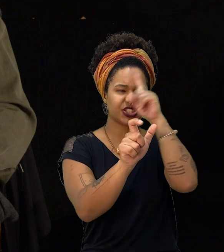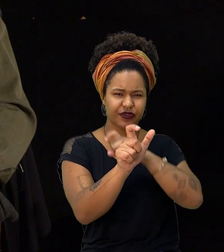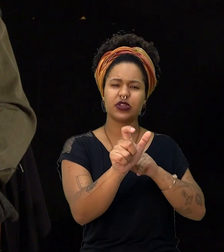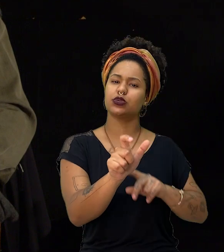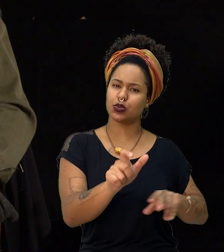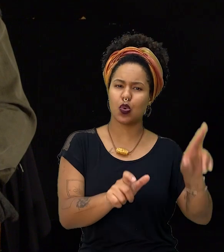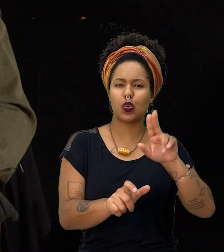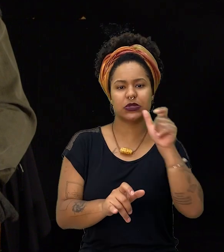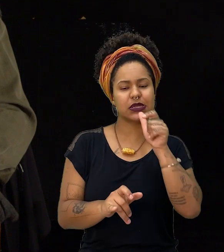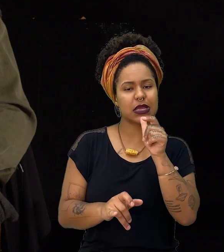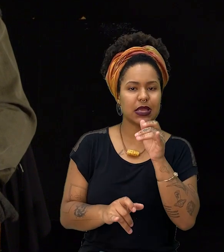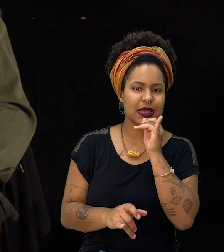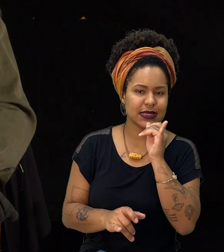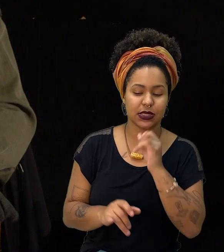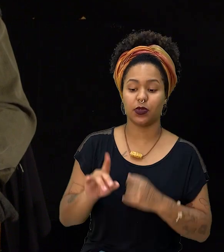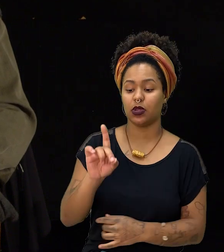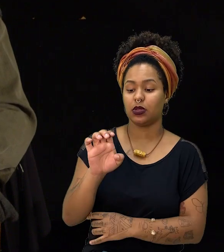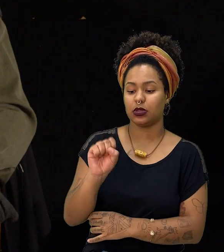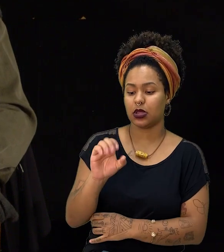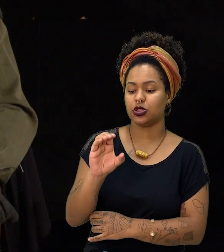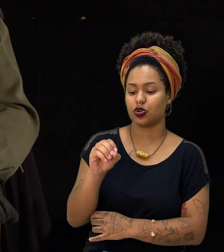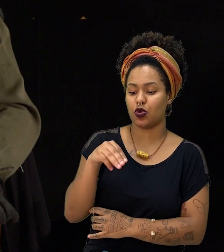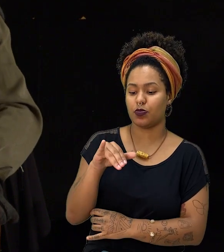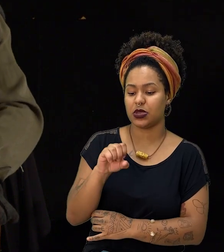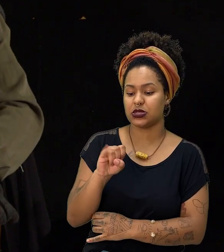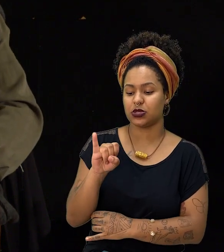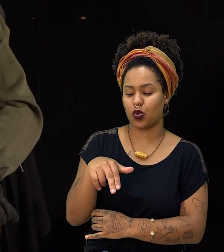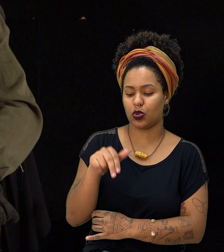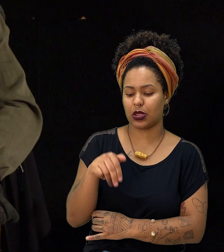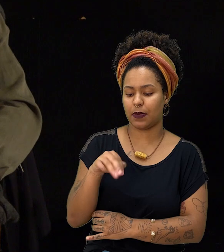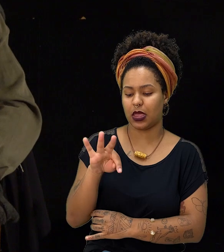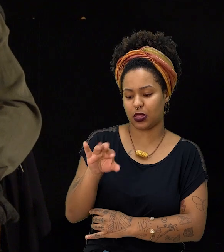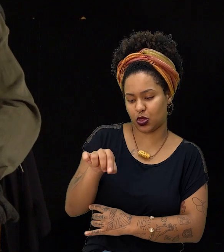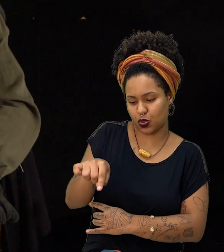como descomissionamento para processos